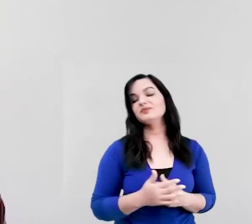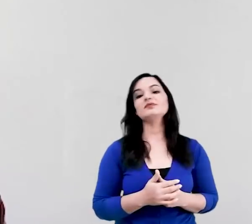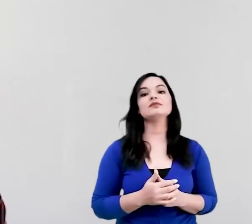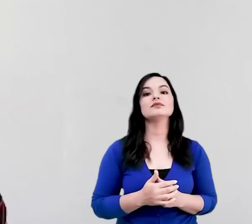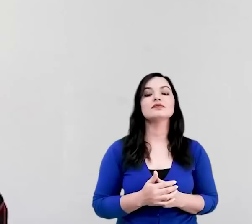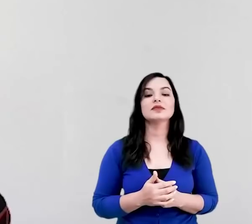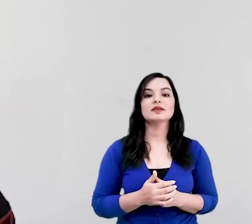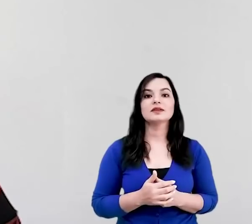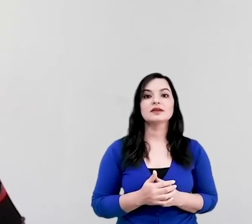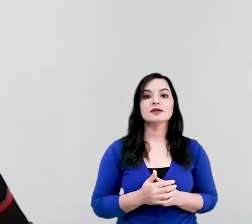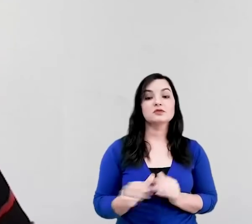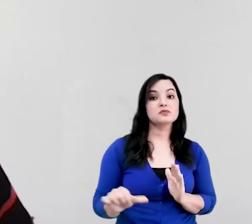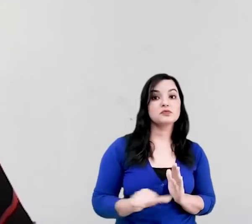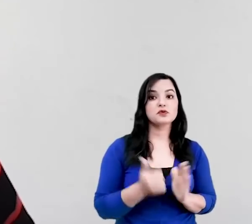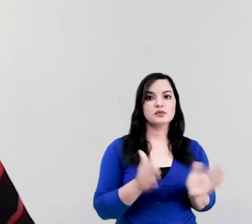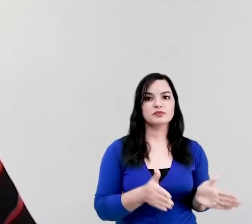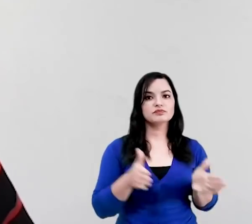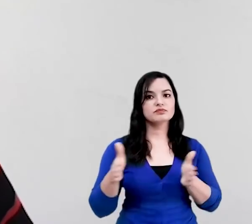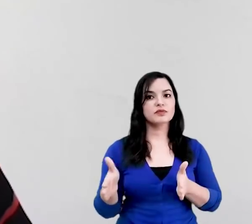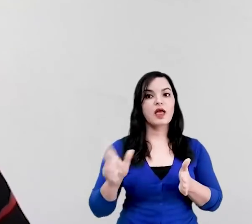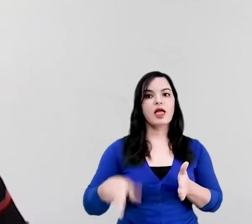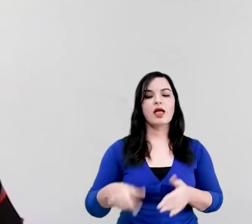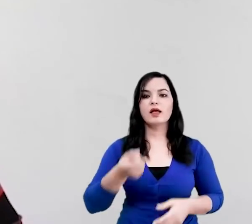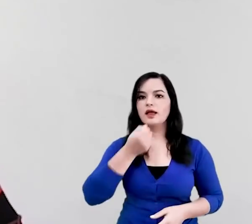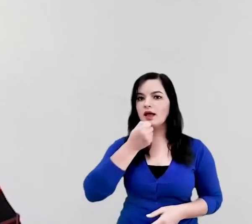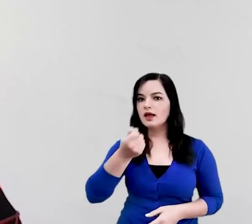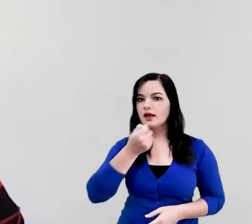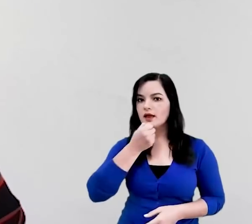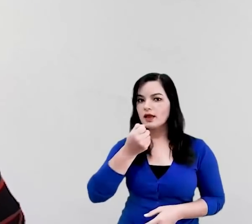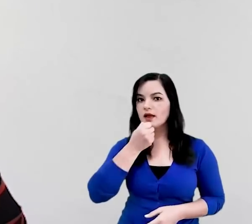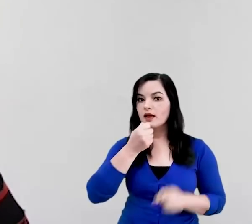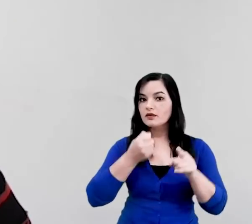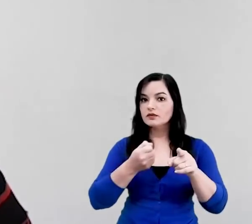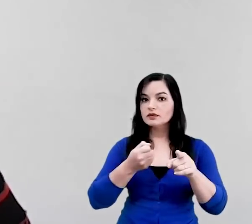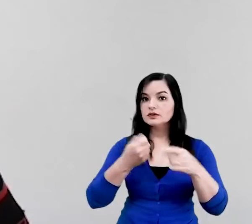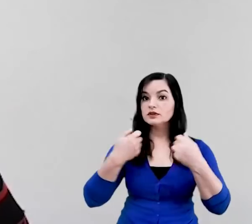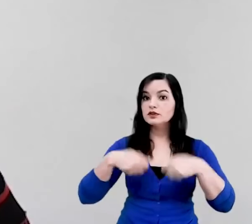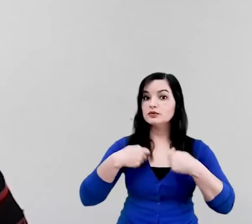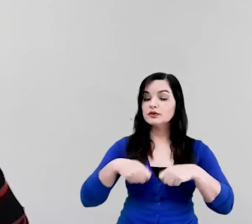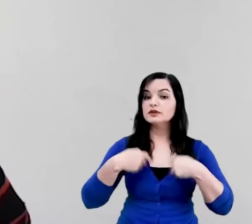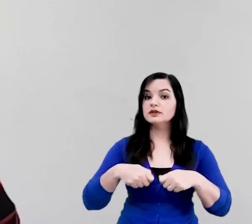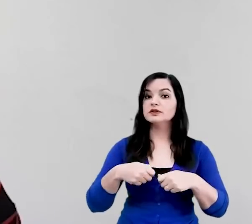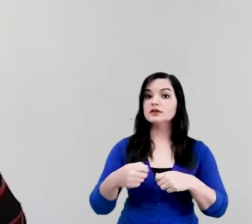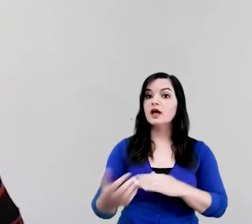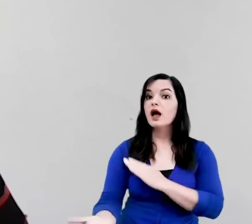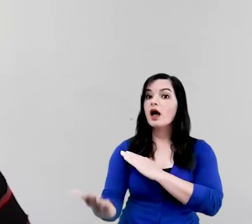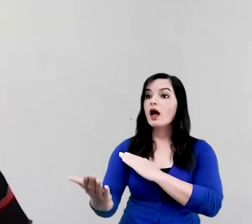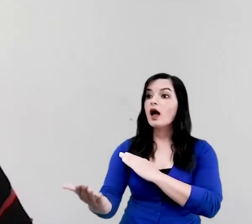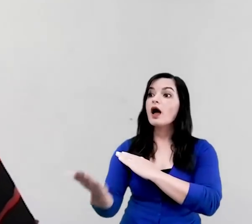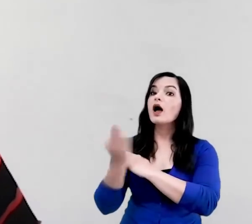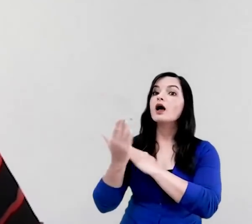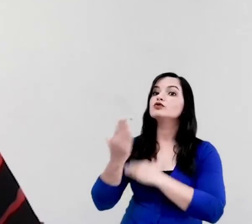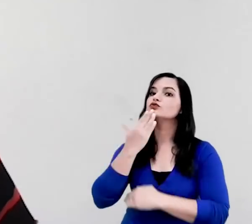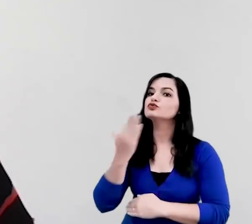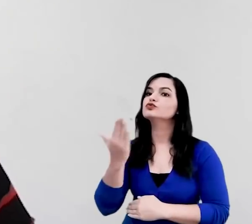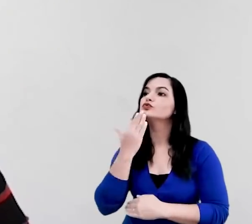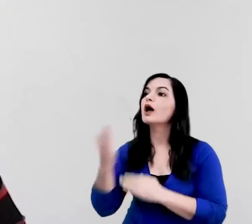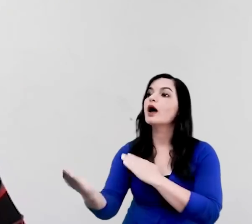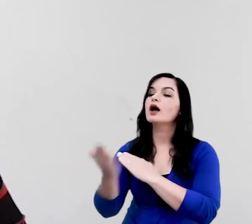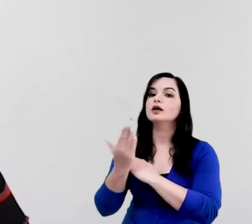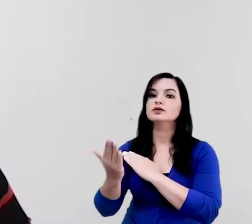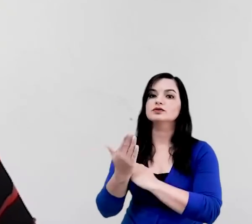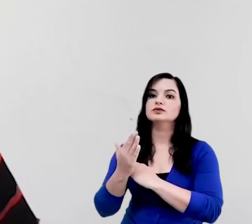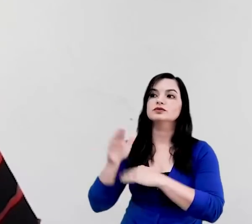primeira parte é uma entrevista. Você vai precisar pedir ajuda e mobilizar aí as pessoas que